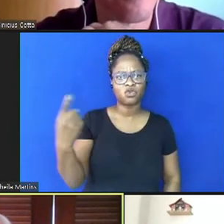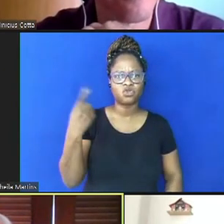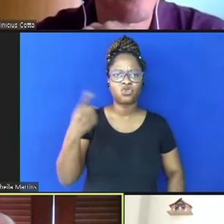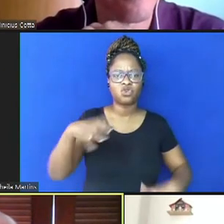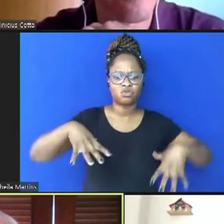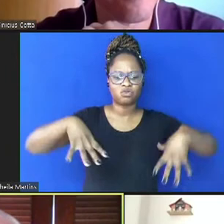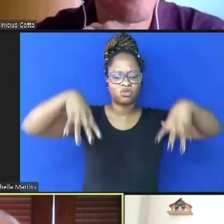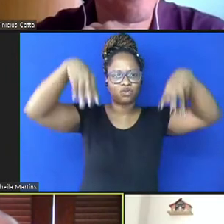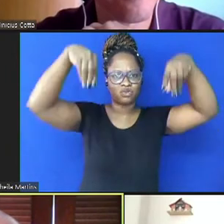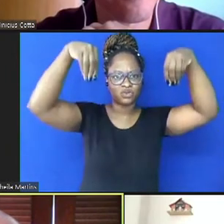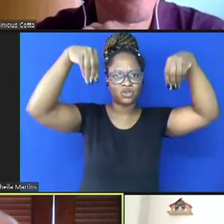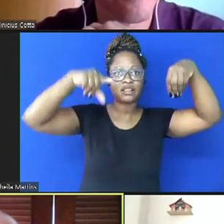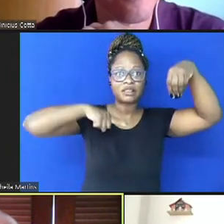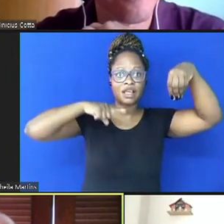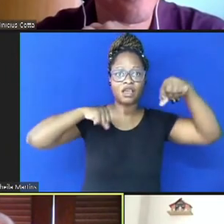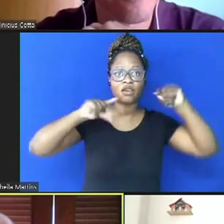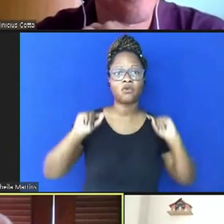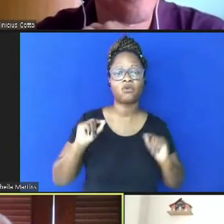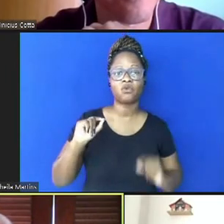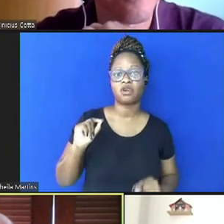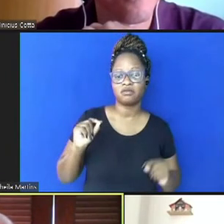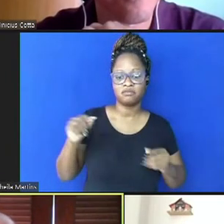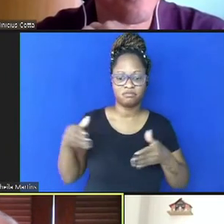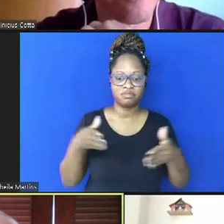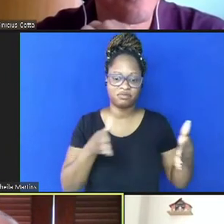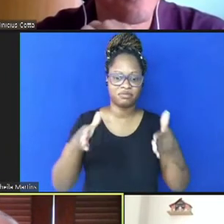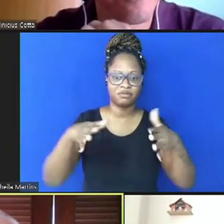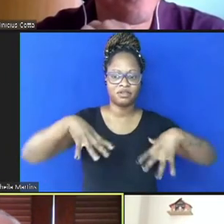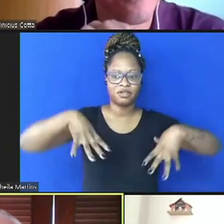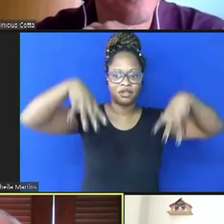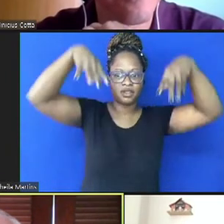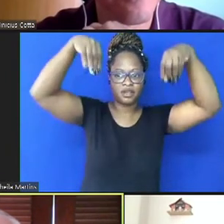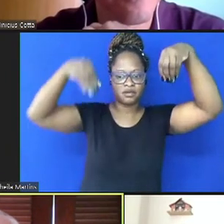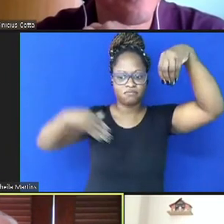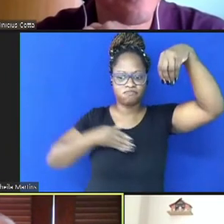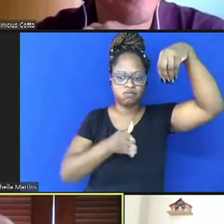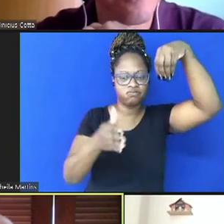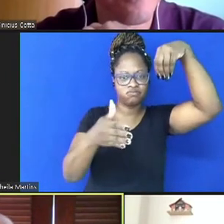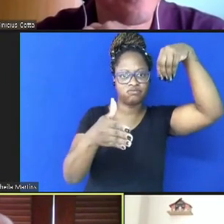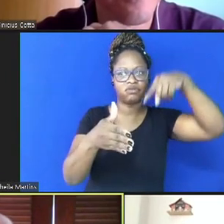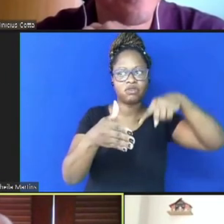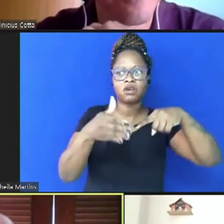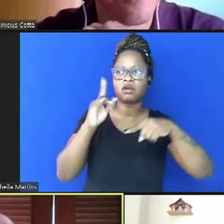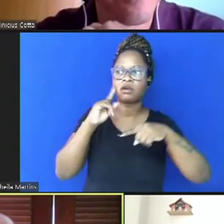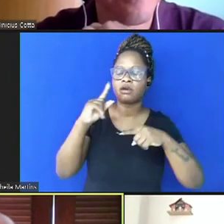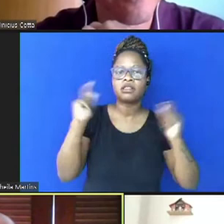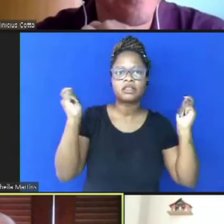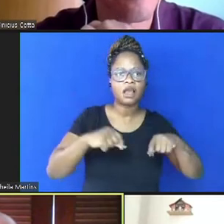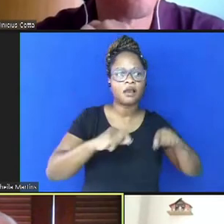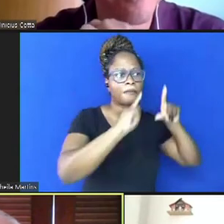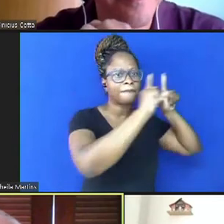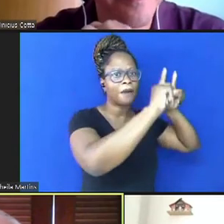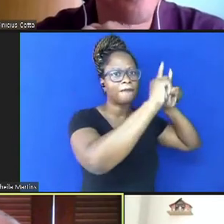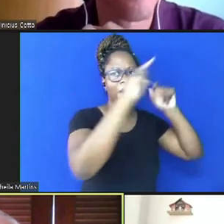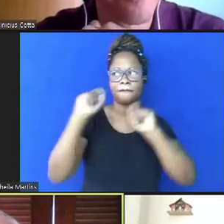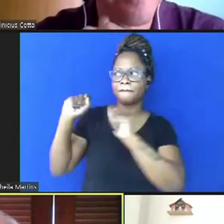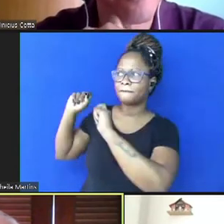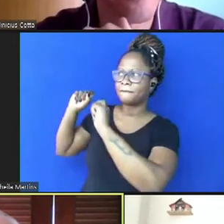seu principal corredor de entrada inúmeras, inúmeras placas de bronze